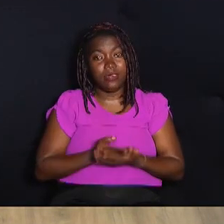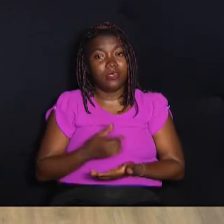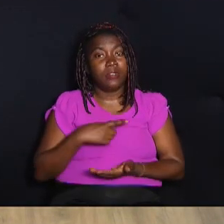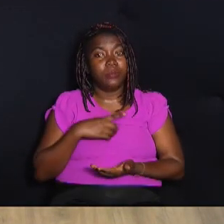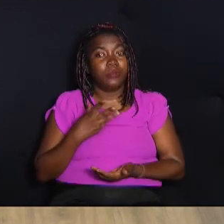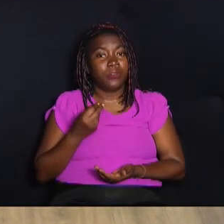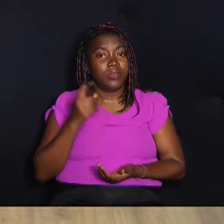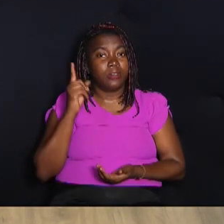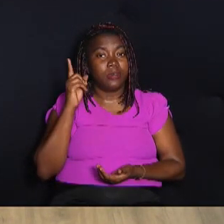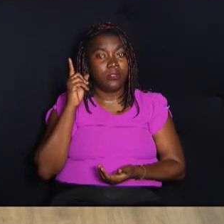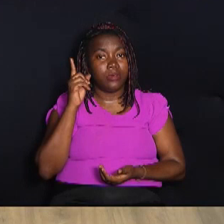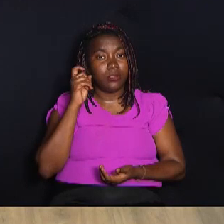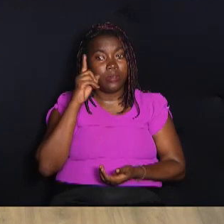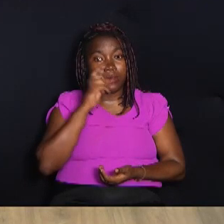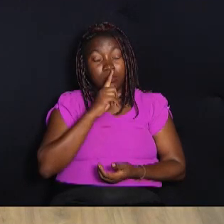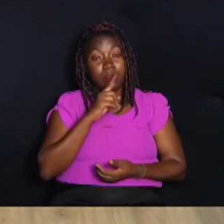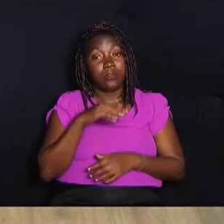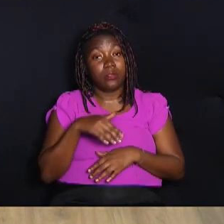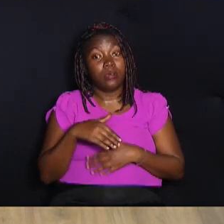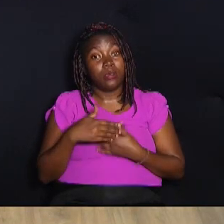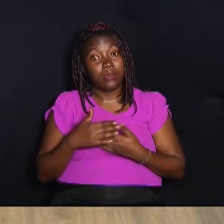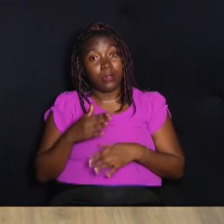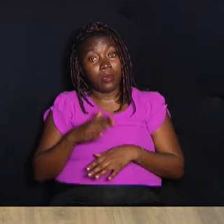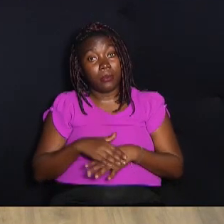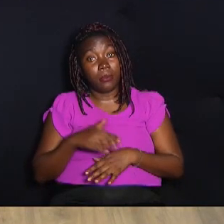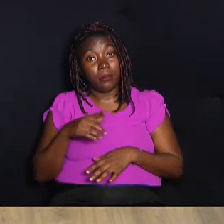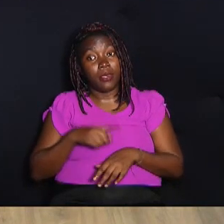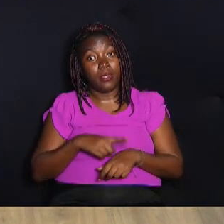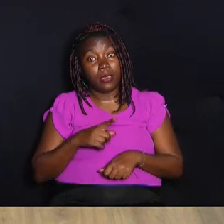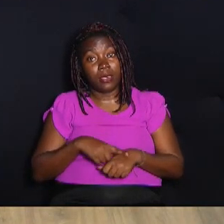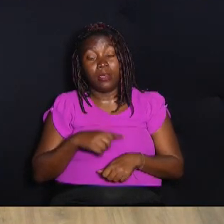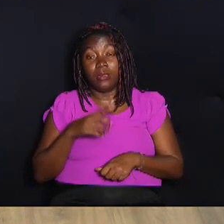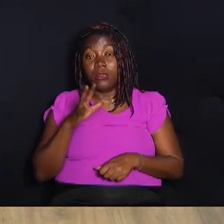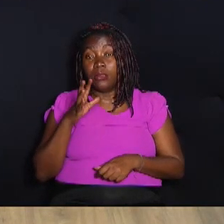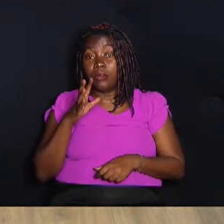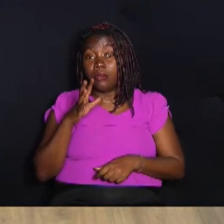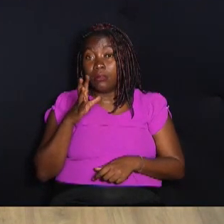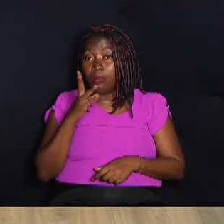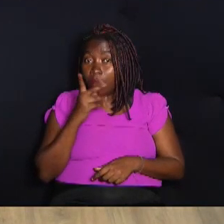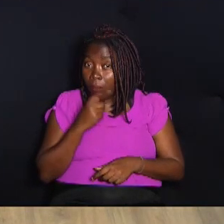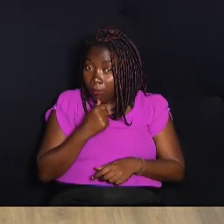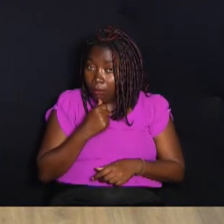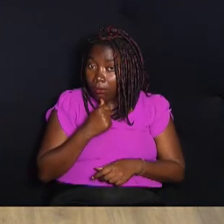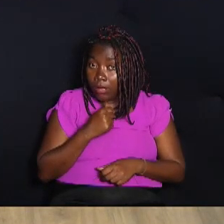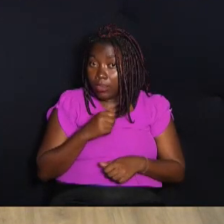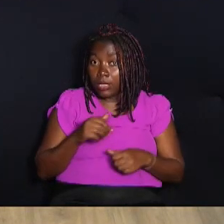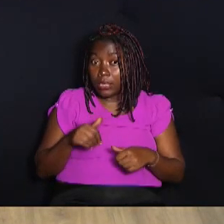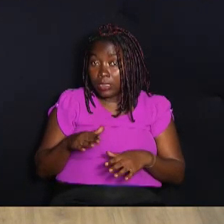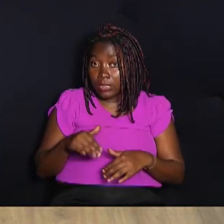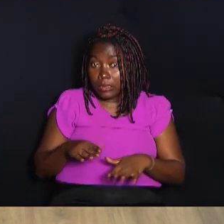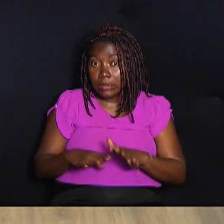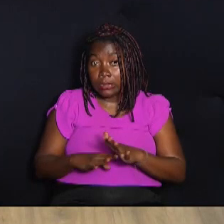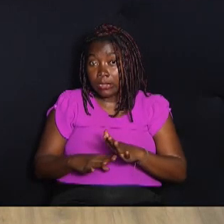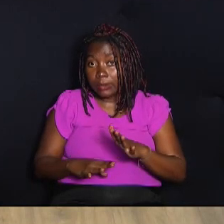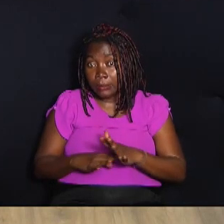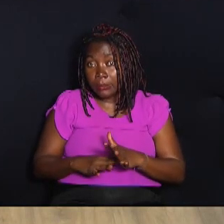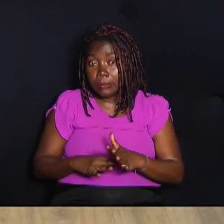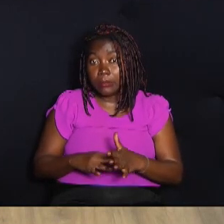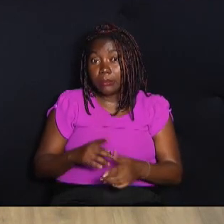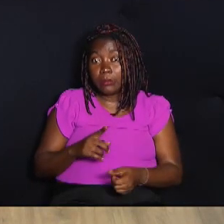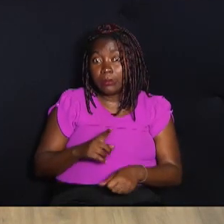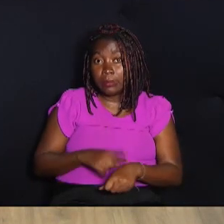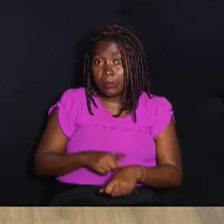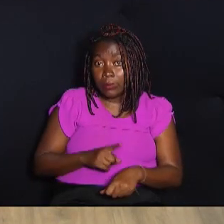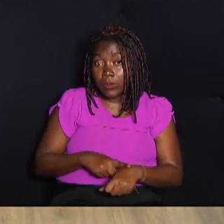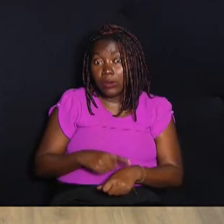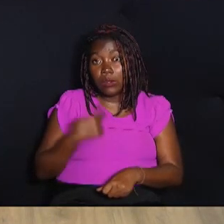quanto mais tempo nós protelarmos e darmos limite a tanto tempo, tantas horas, tantos minutos, enfim, para que as